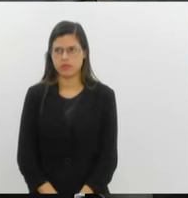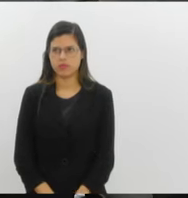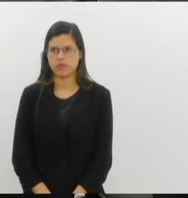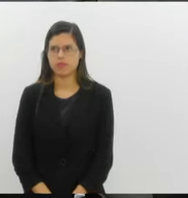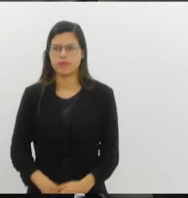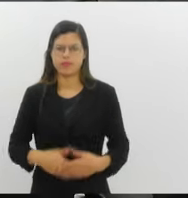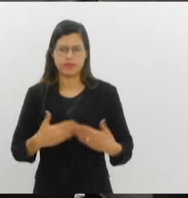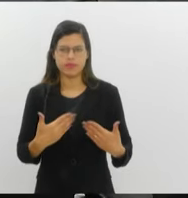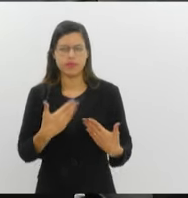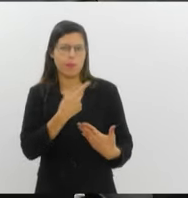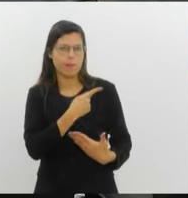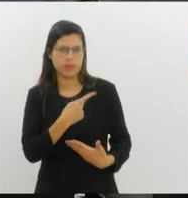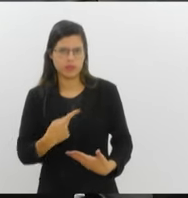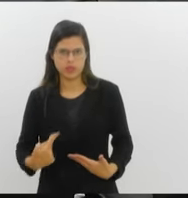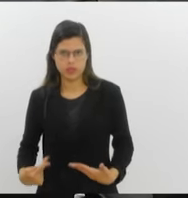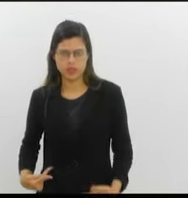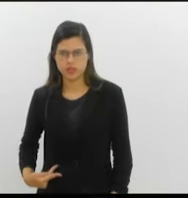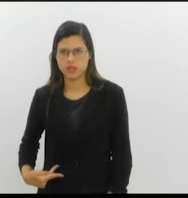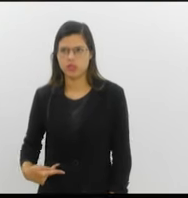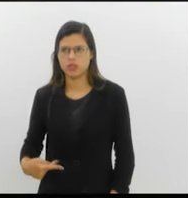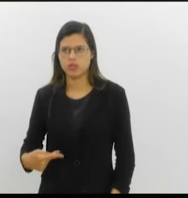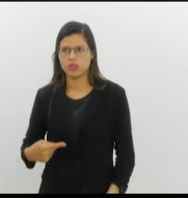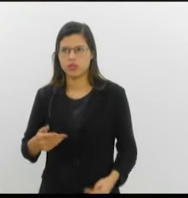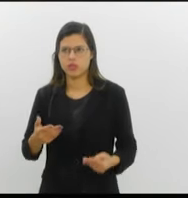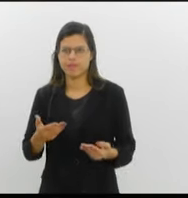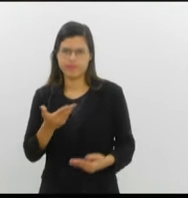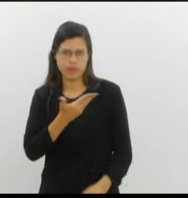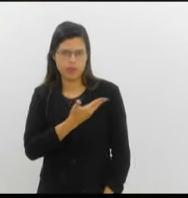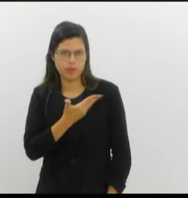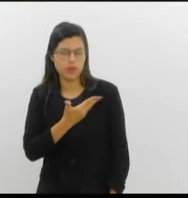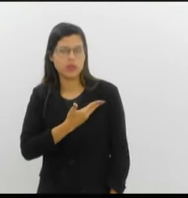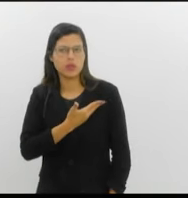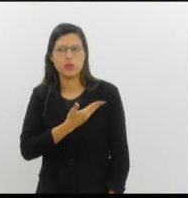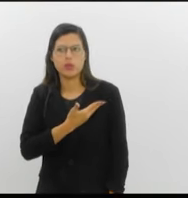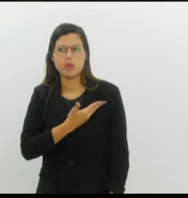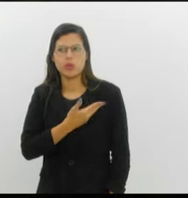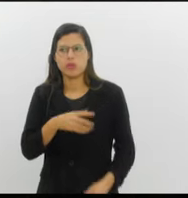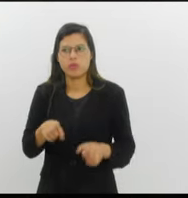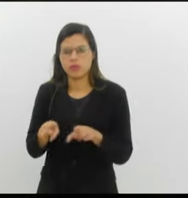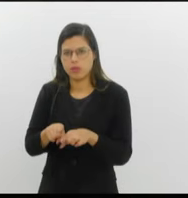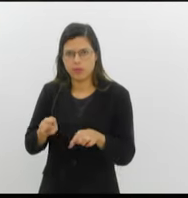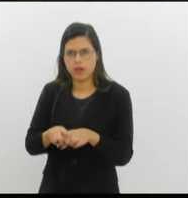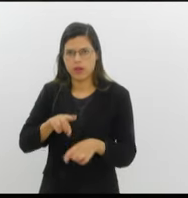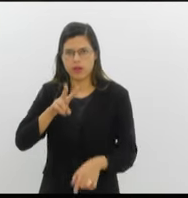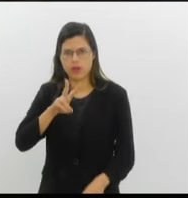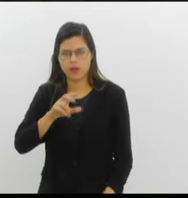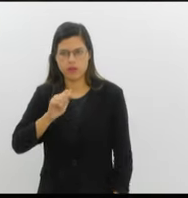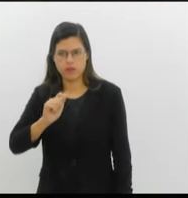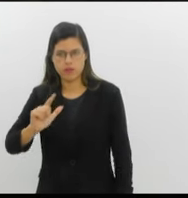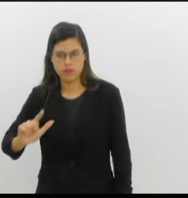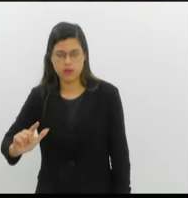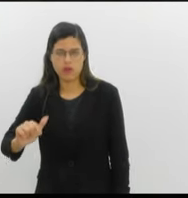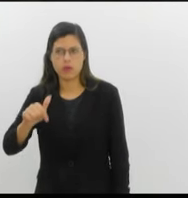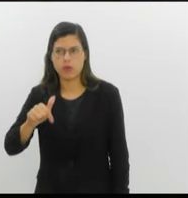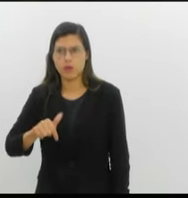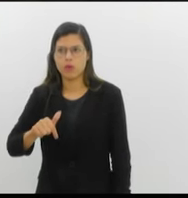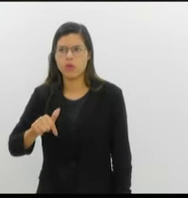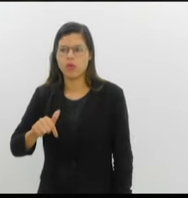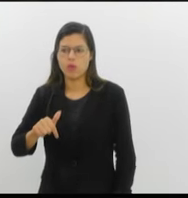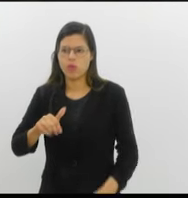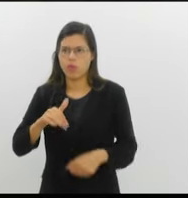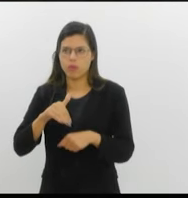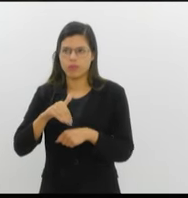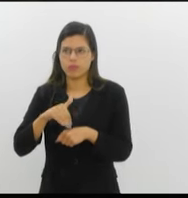Excelentíssimo senhor presidente, querido amigo, irmão, Valdo Serrasa, o maior atacadista desse